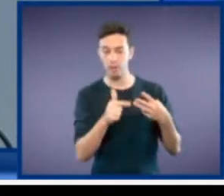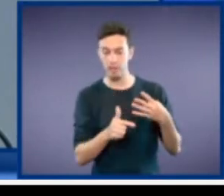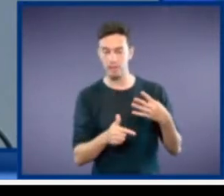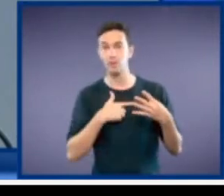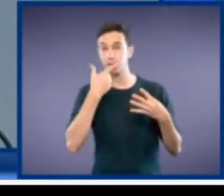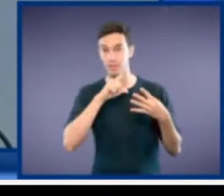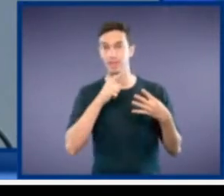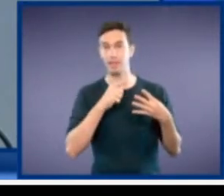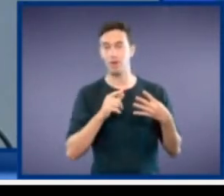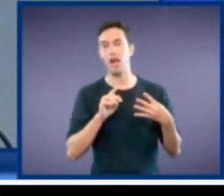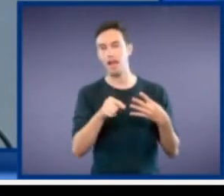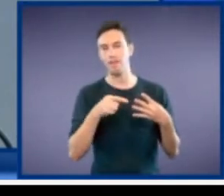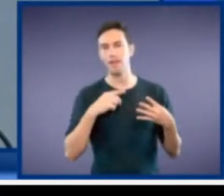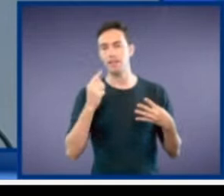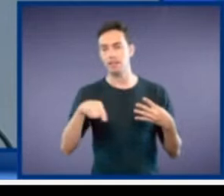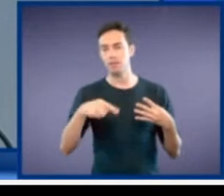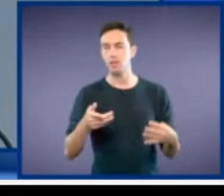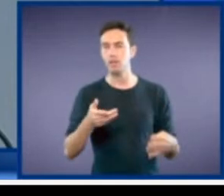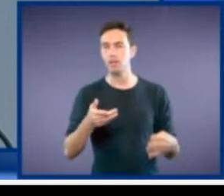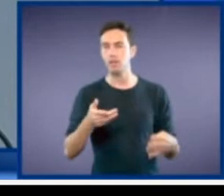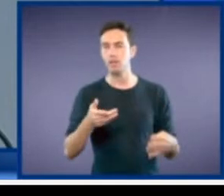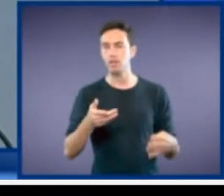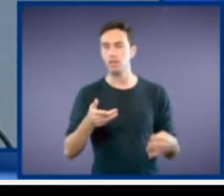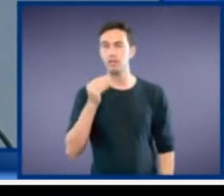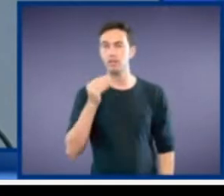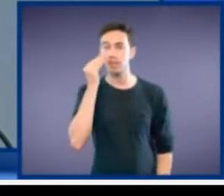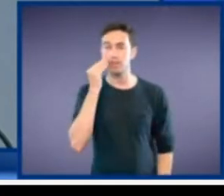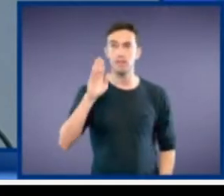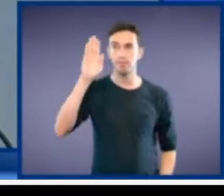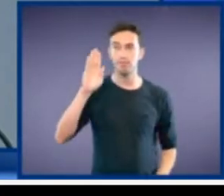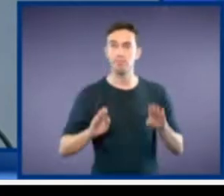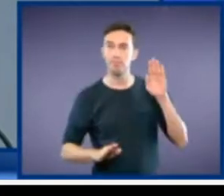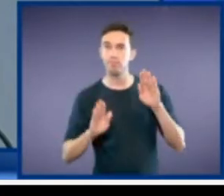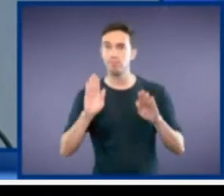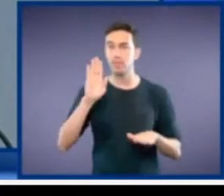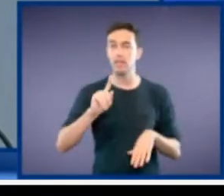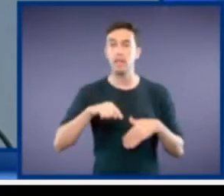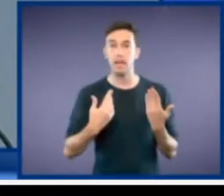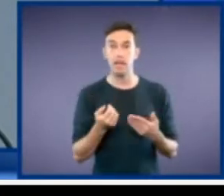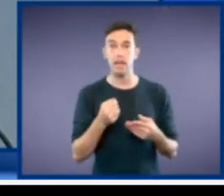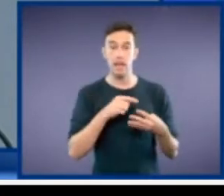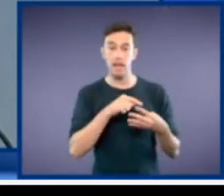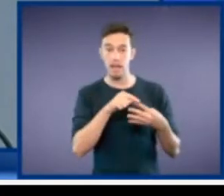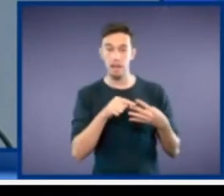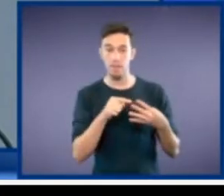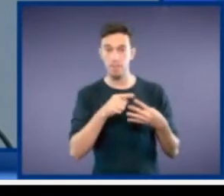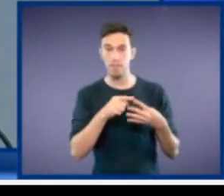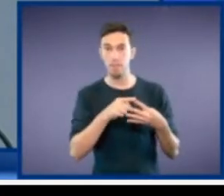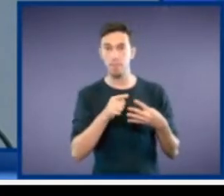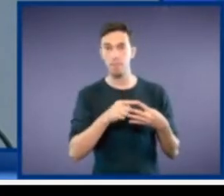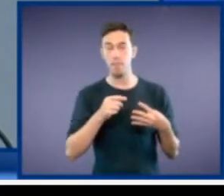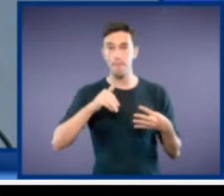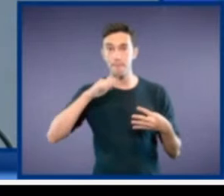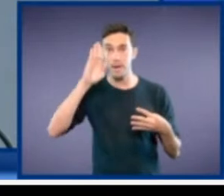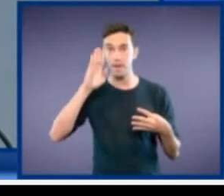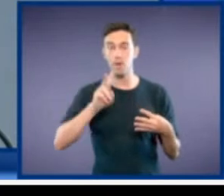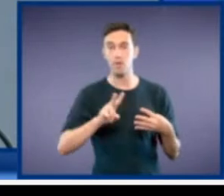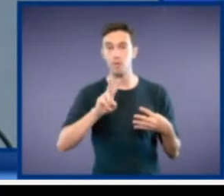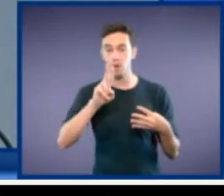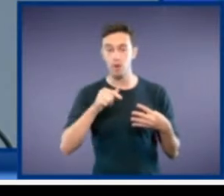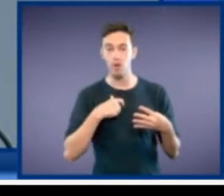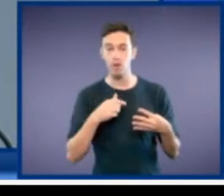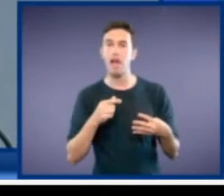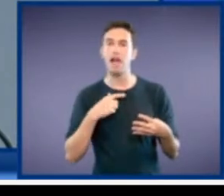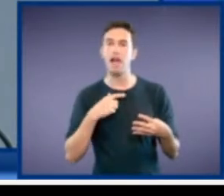sessão seguirá para a fase de lança viva voz, do qual participarão a proponente com a maior proposta ofertada até então e as proponentes que